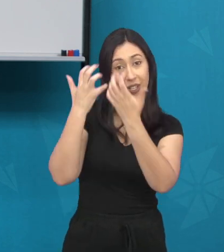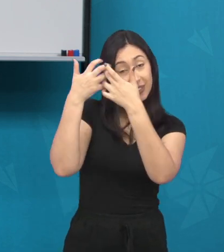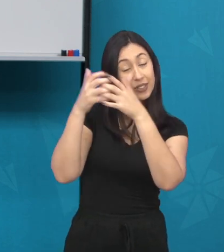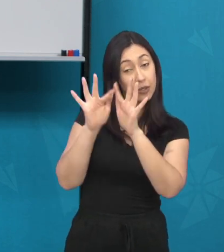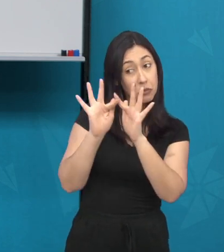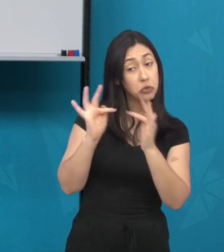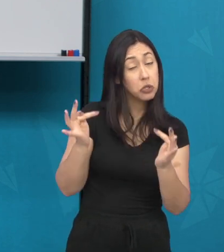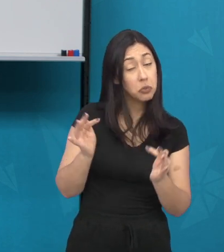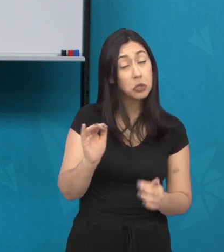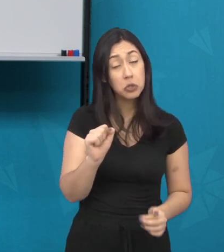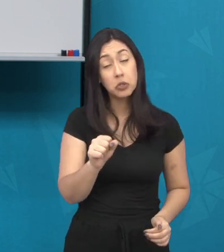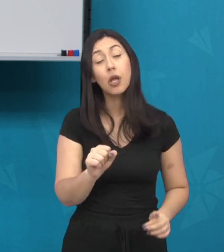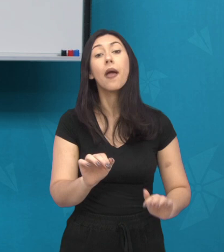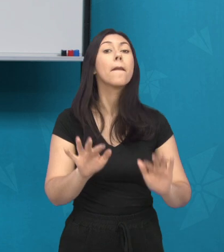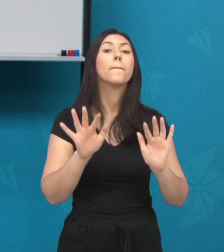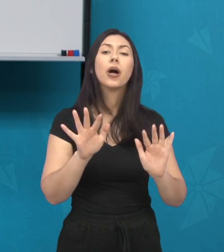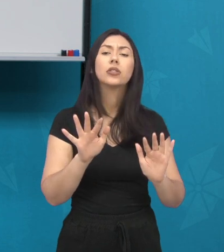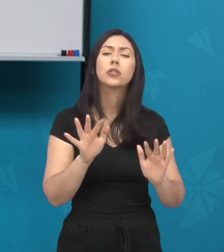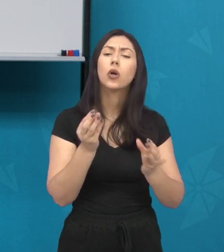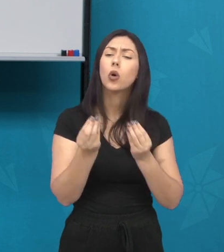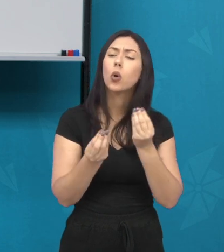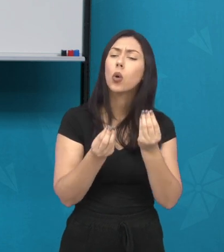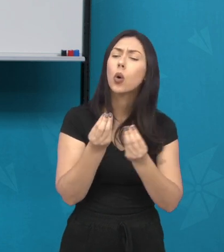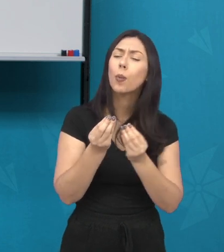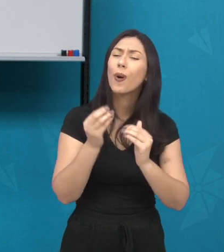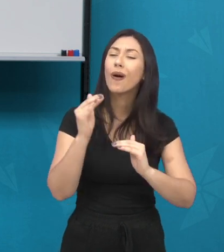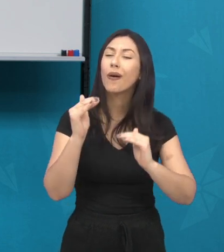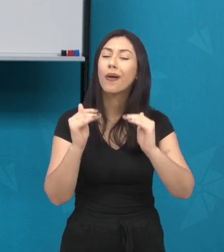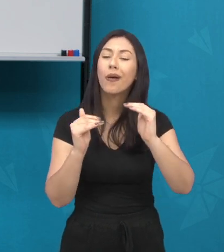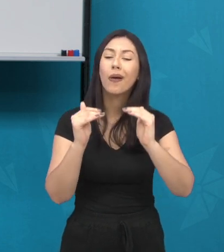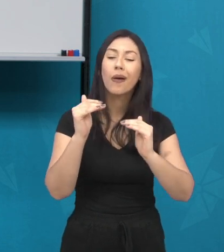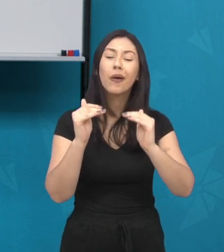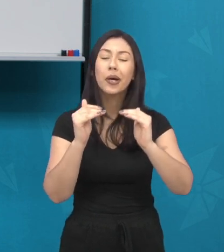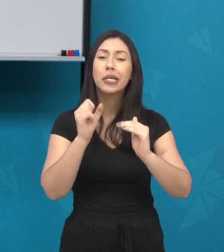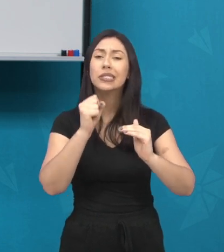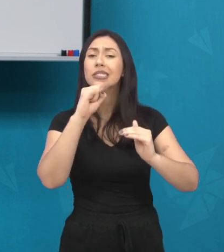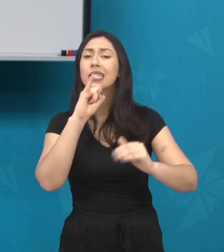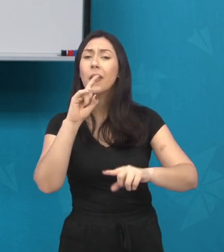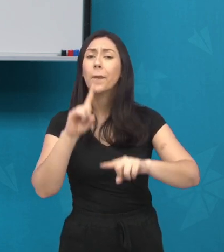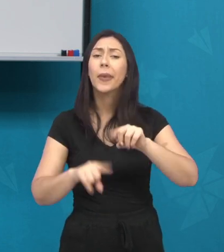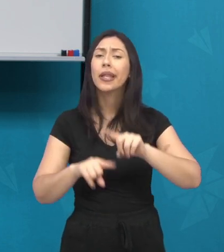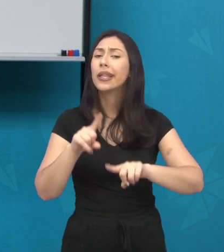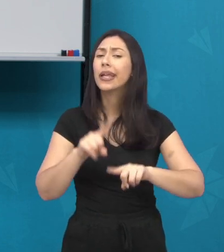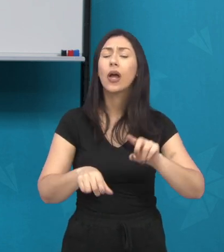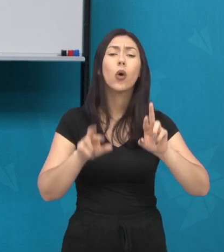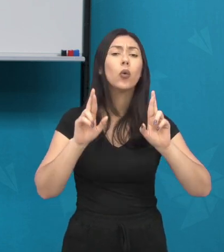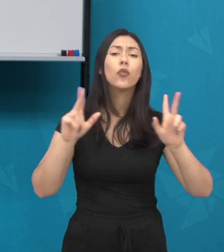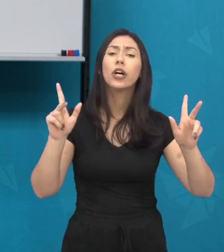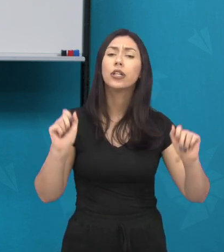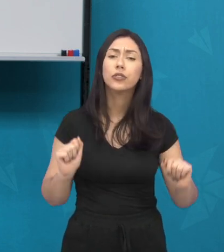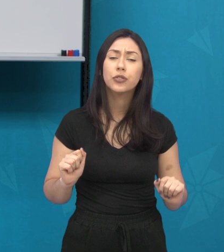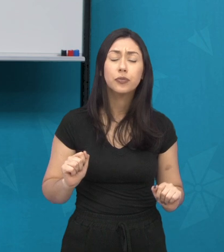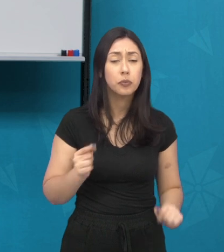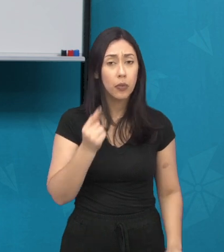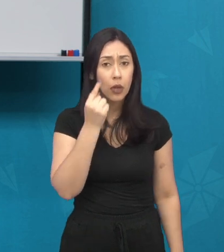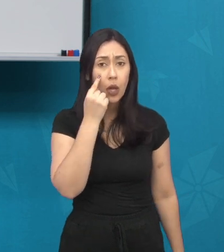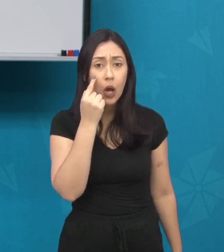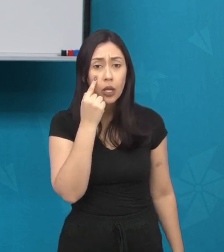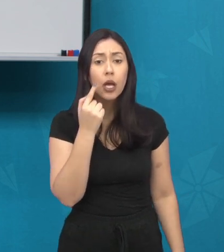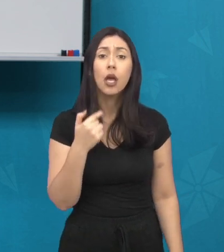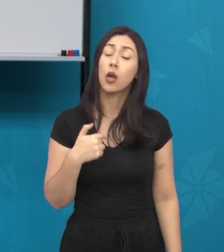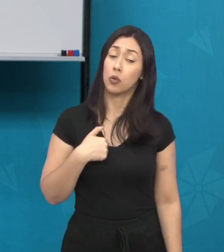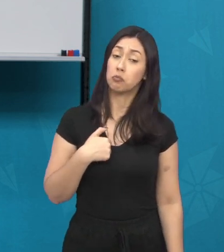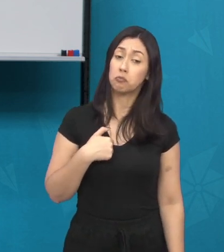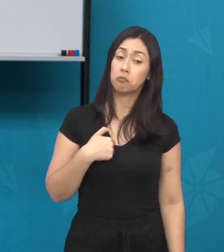apesar de simples é o seguinte como que eu vou equilibrar coisas que são aplicadas em corpos diferentes olha só